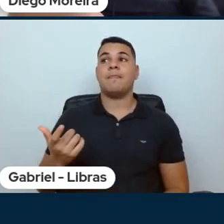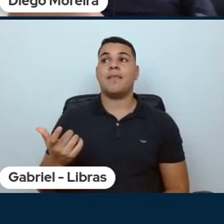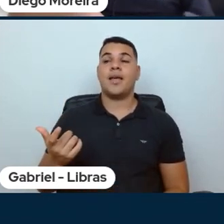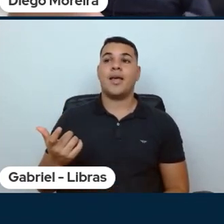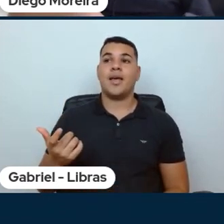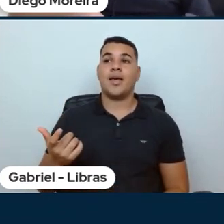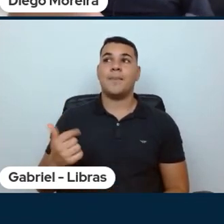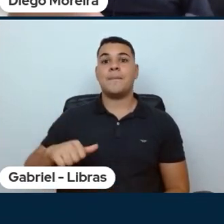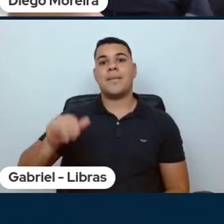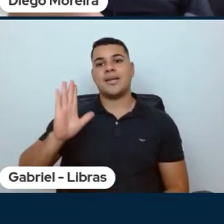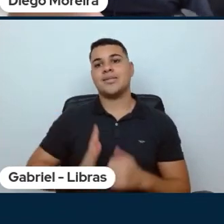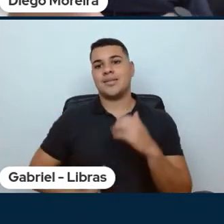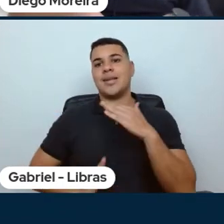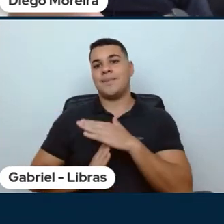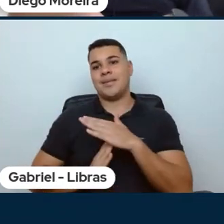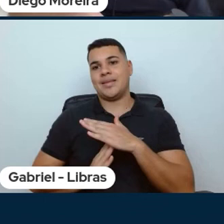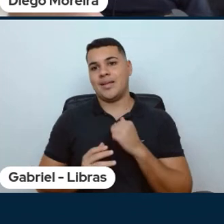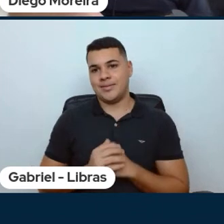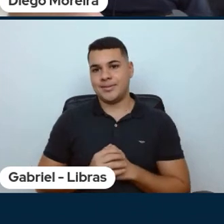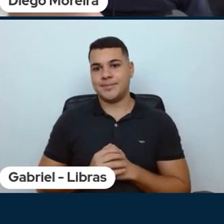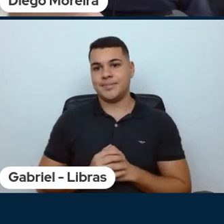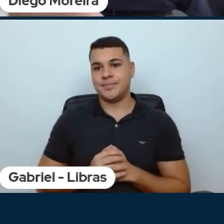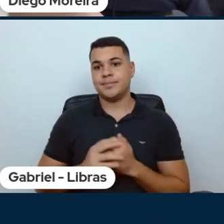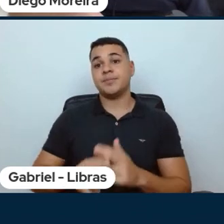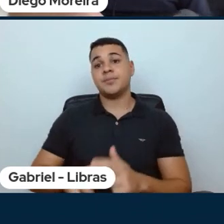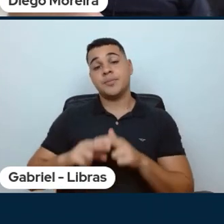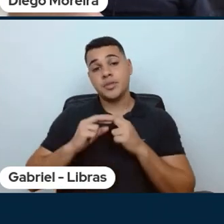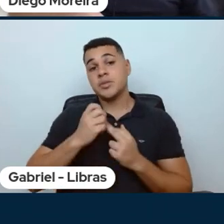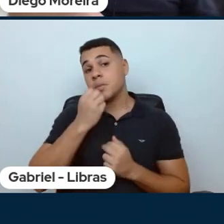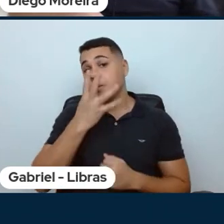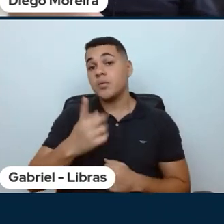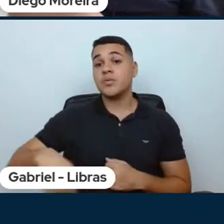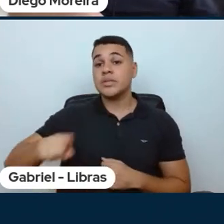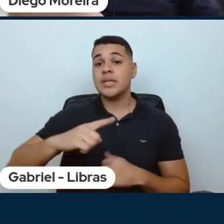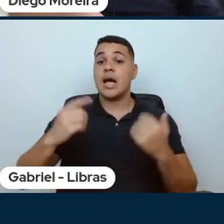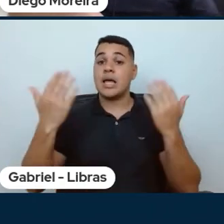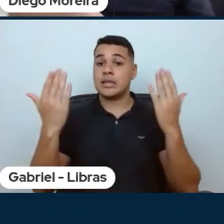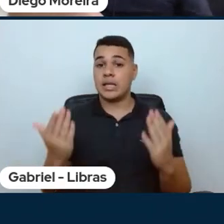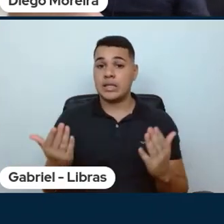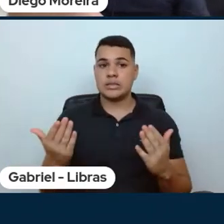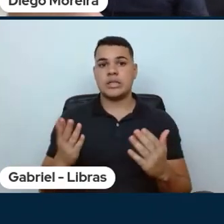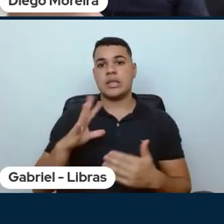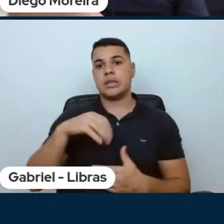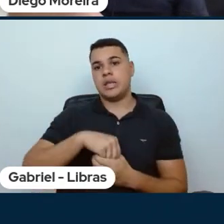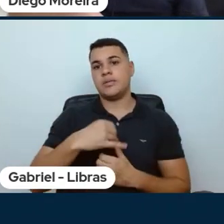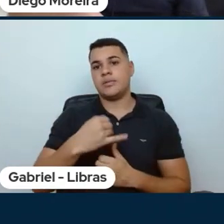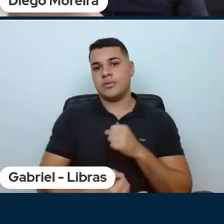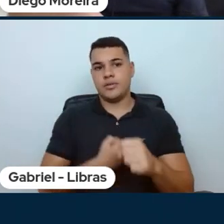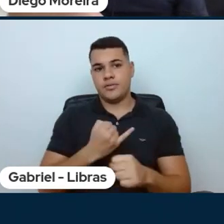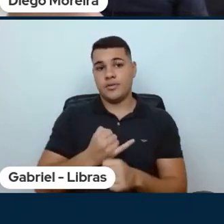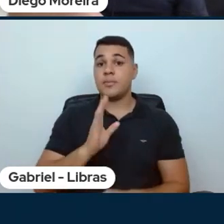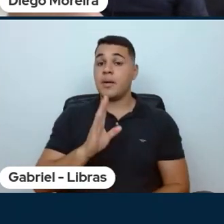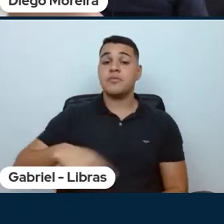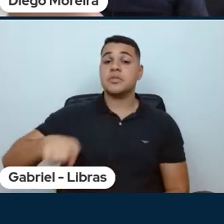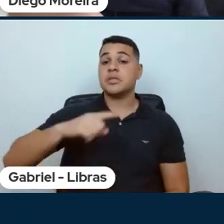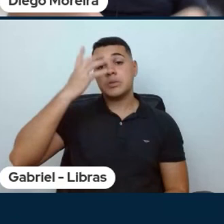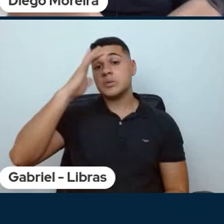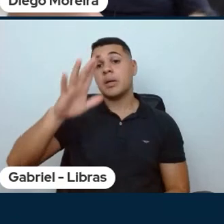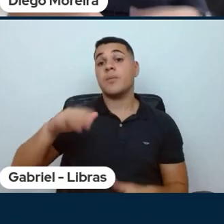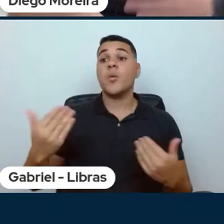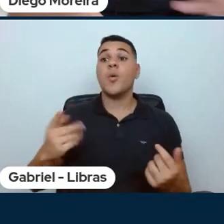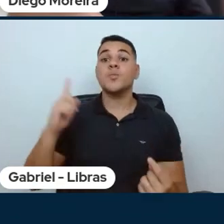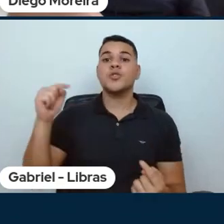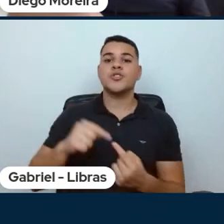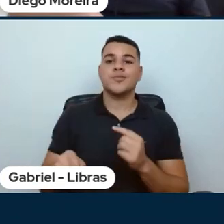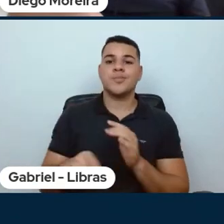limitada a ser feita. Então você tem que analisar basicamente na navegação, mas você não sabe a intenção dele propriamente dita. Ele pode